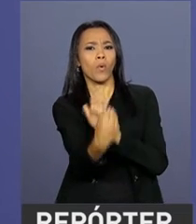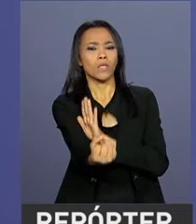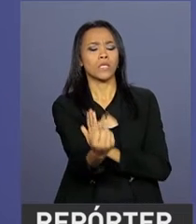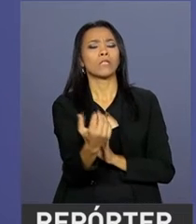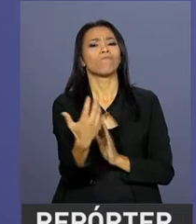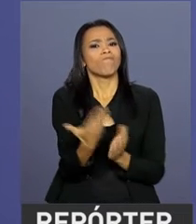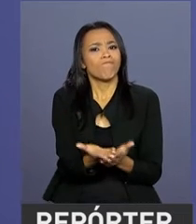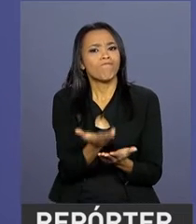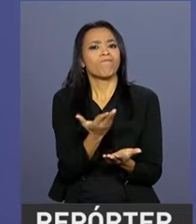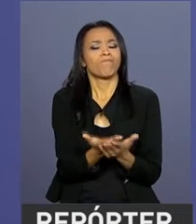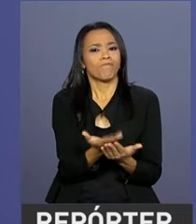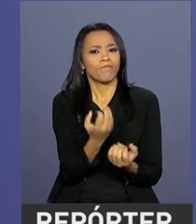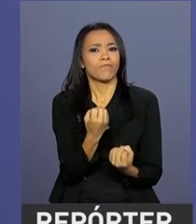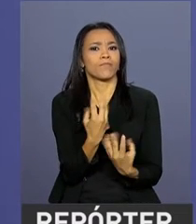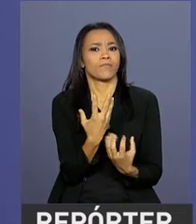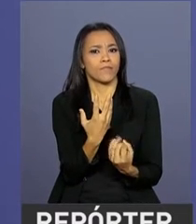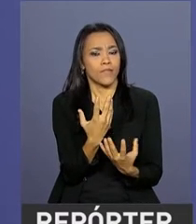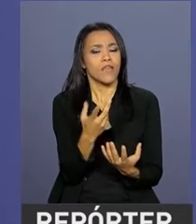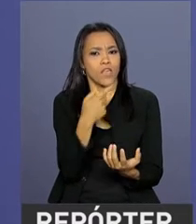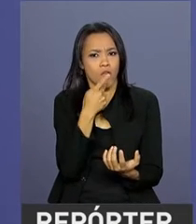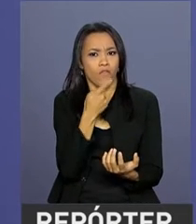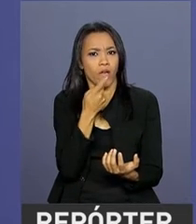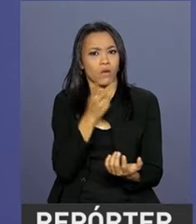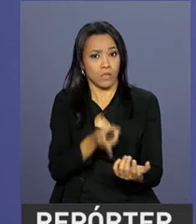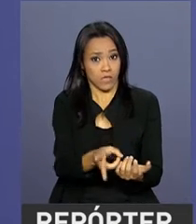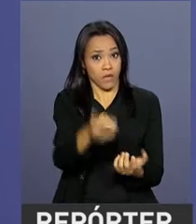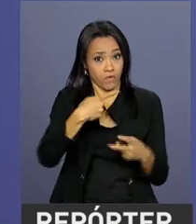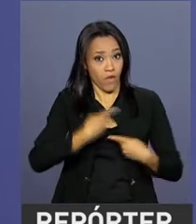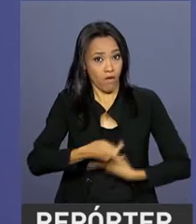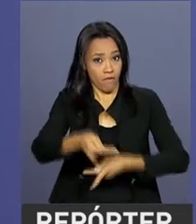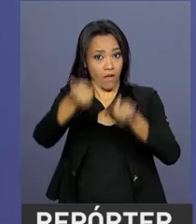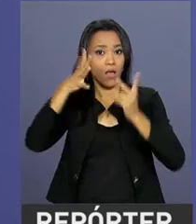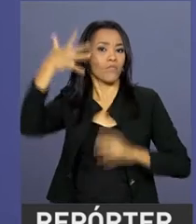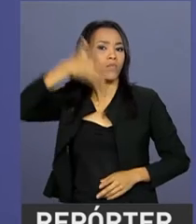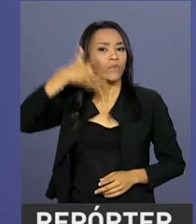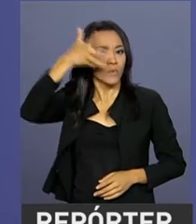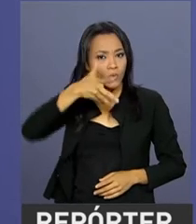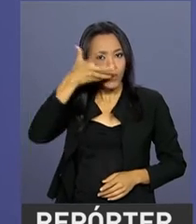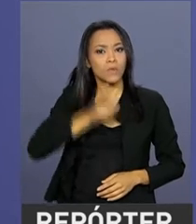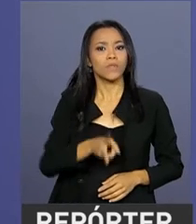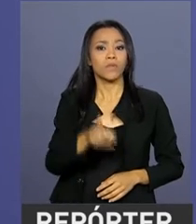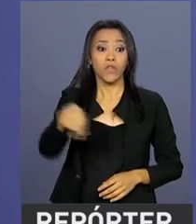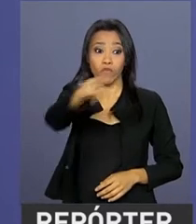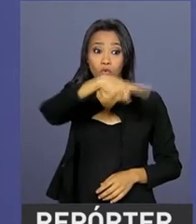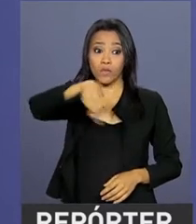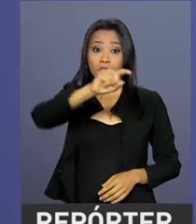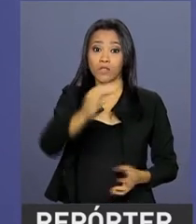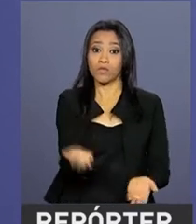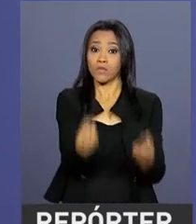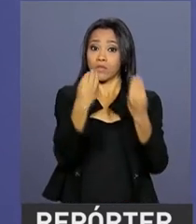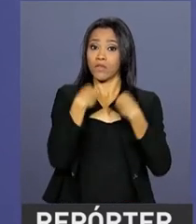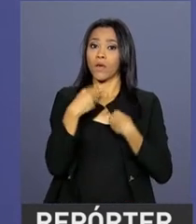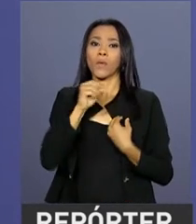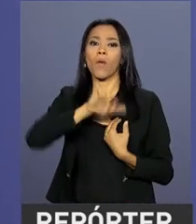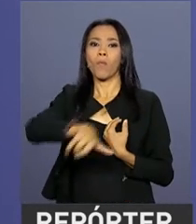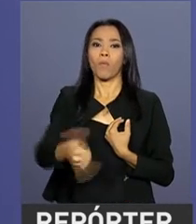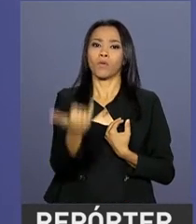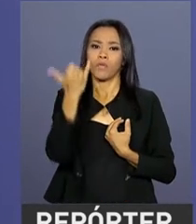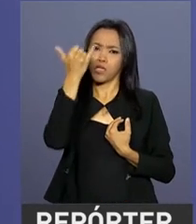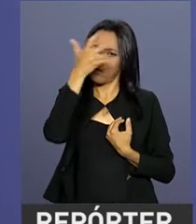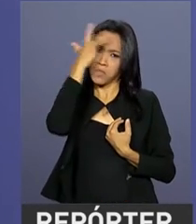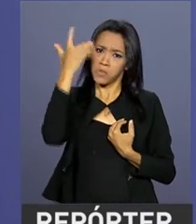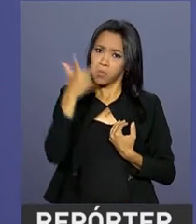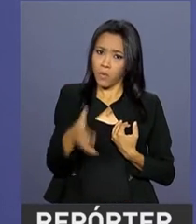digo e sempre vou levar nas minhas falas que vocês deram a oportunidade de pessoas como